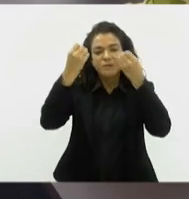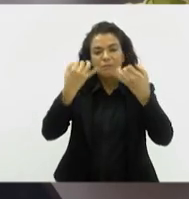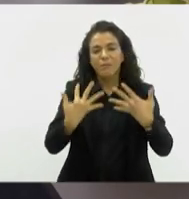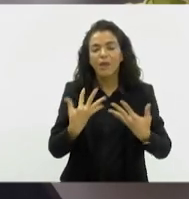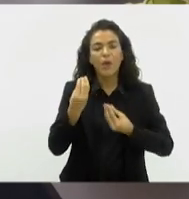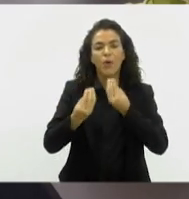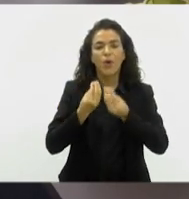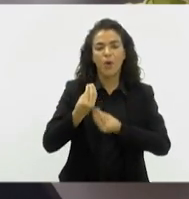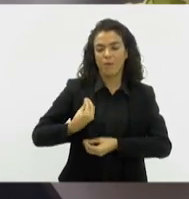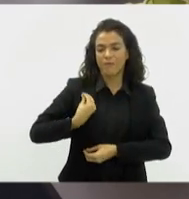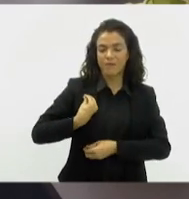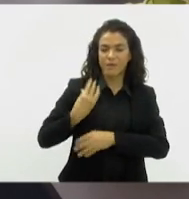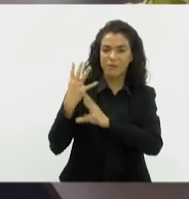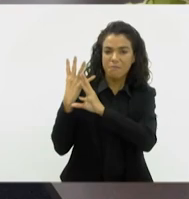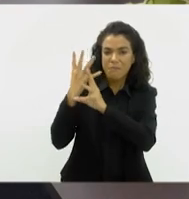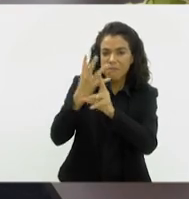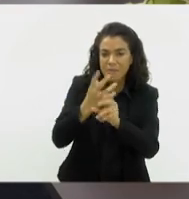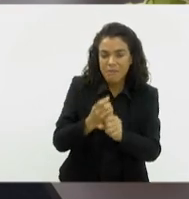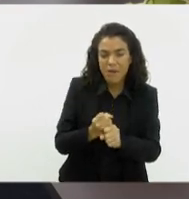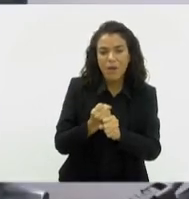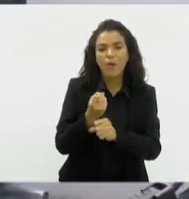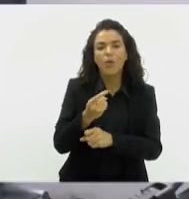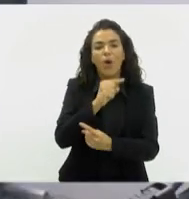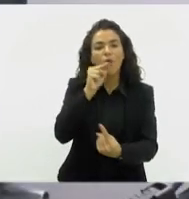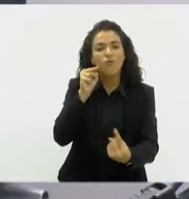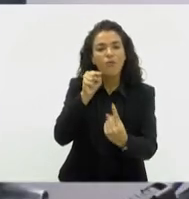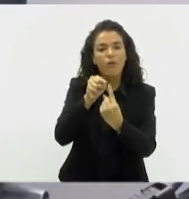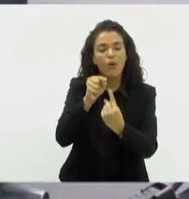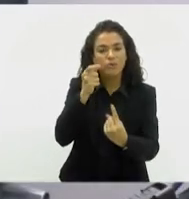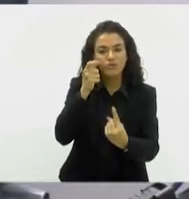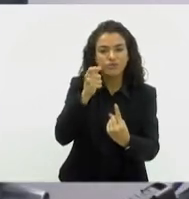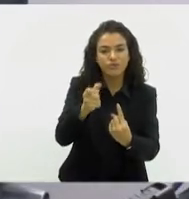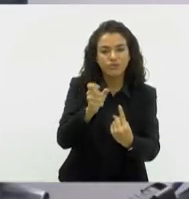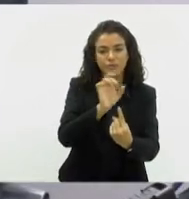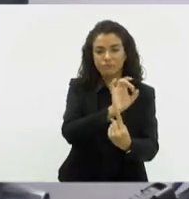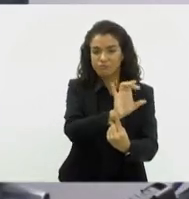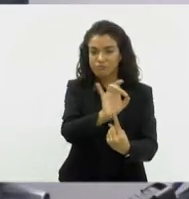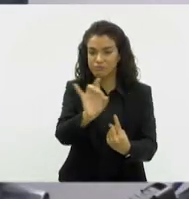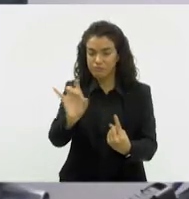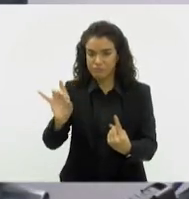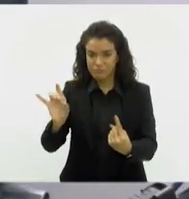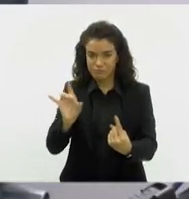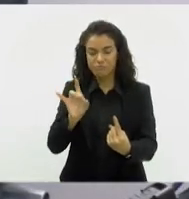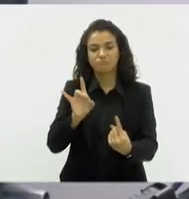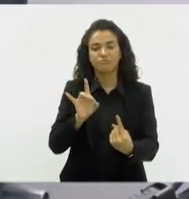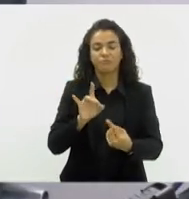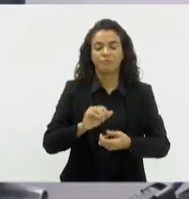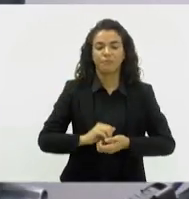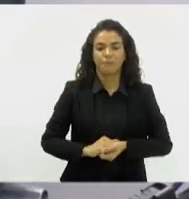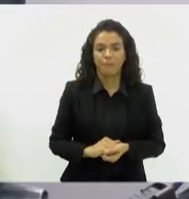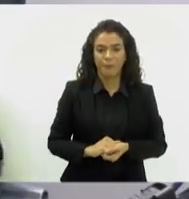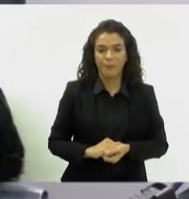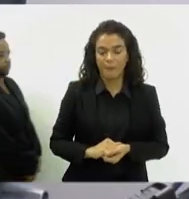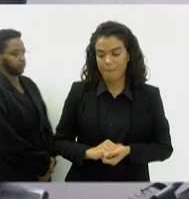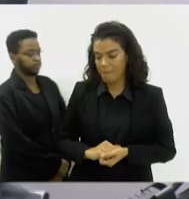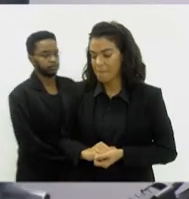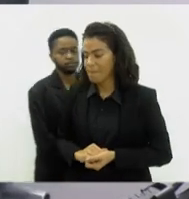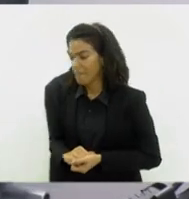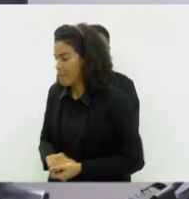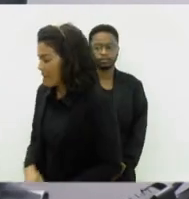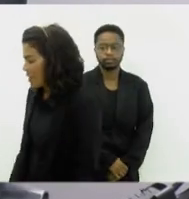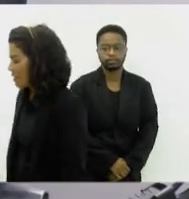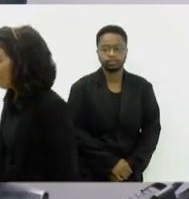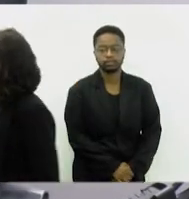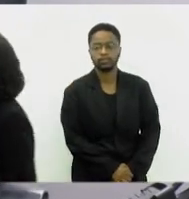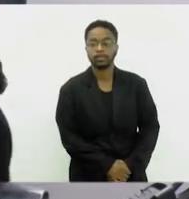pretende à frente do mecanismo, como enxerga o trabalho que se dará à frente do mecanismo. E, na sequência, a gente